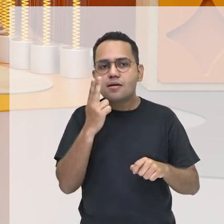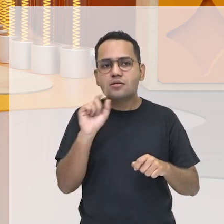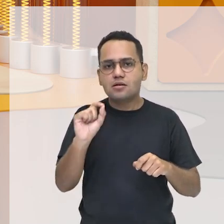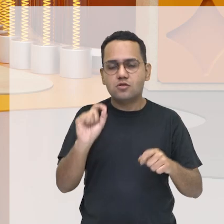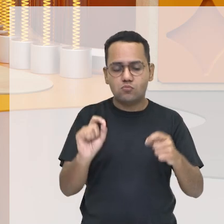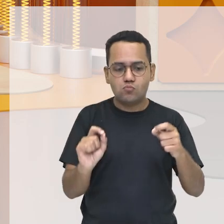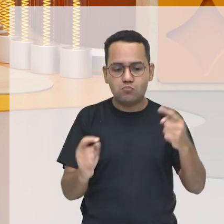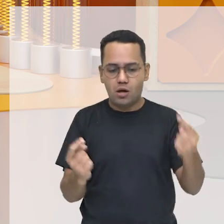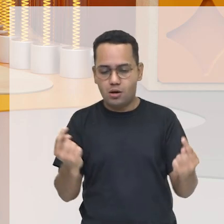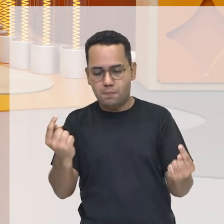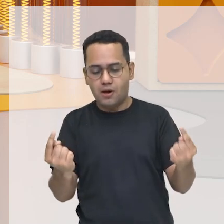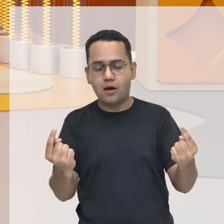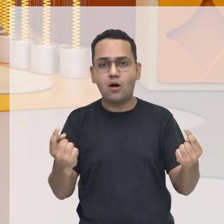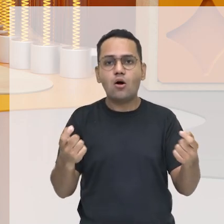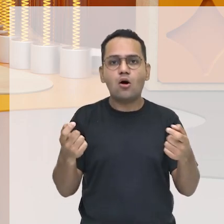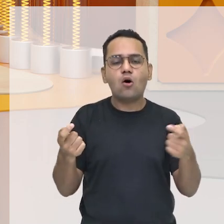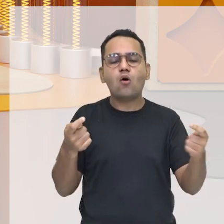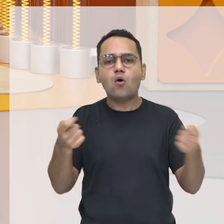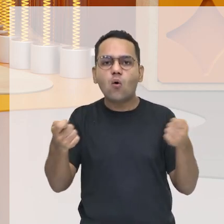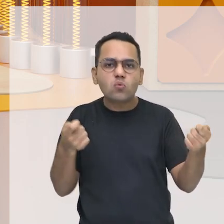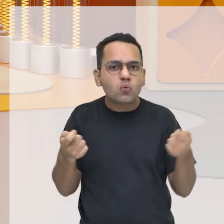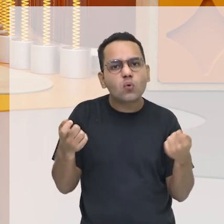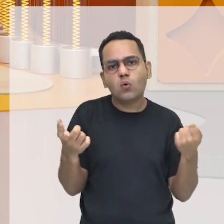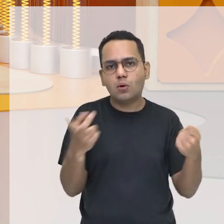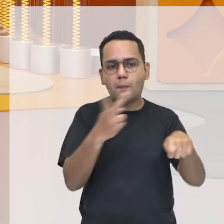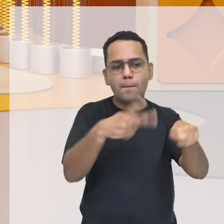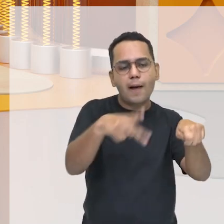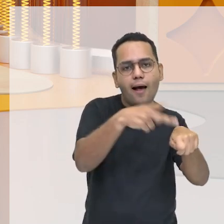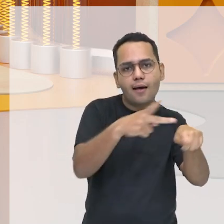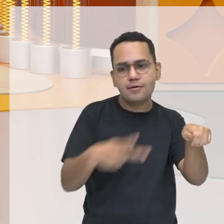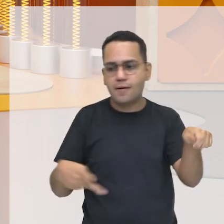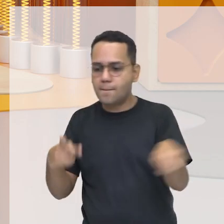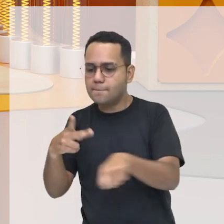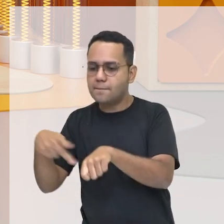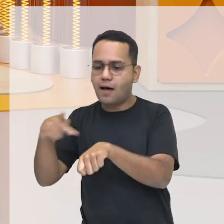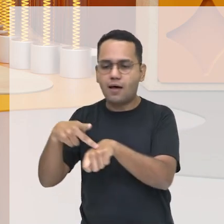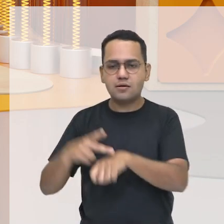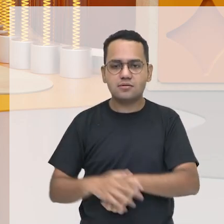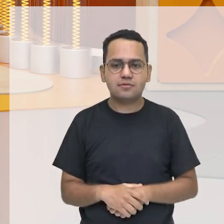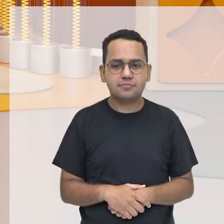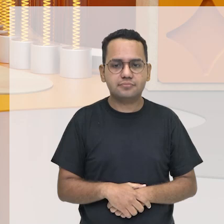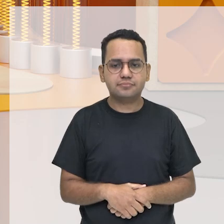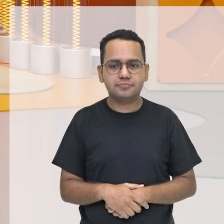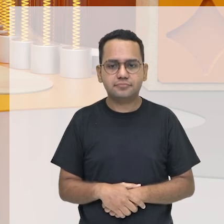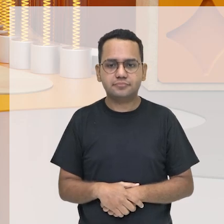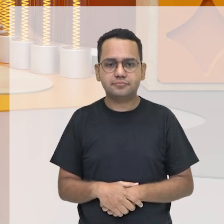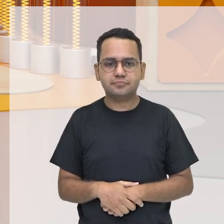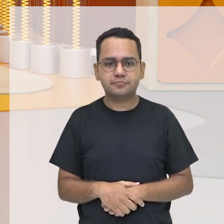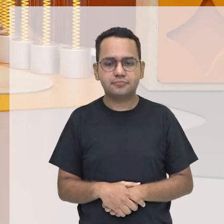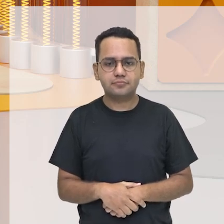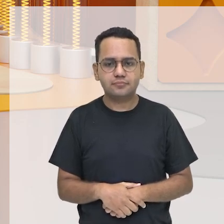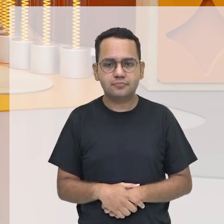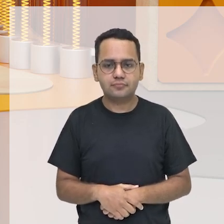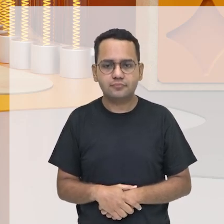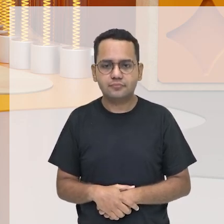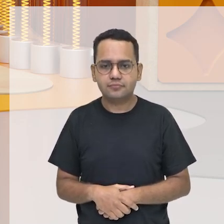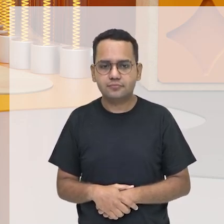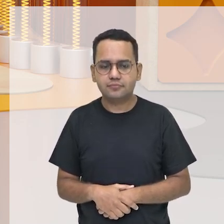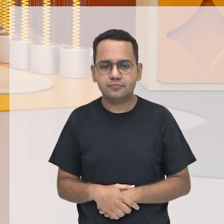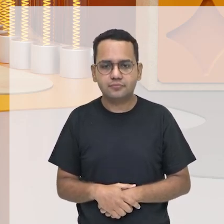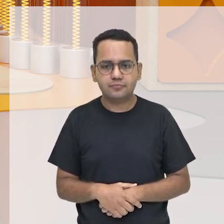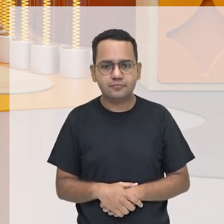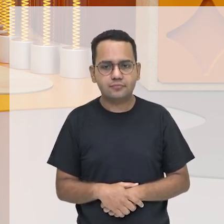em duas propostas, duas nações, duas questões gerais que eram independentes